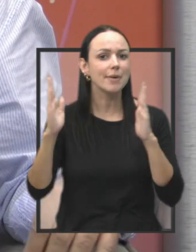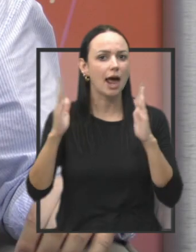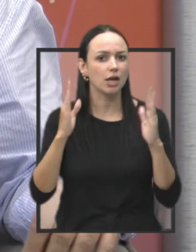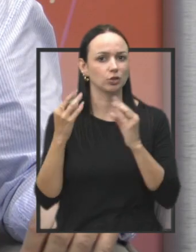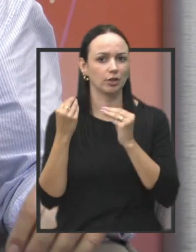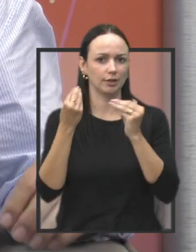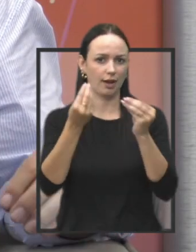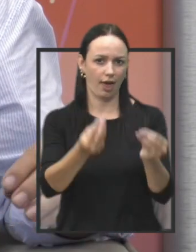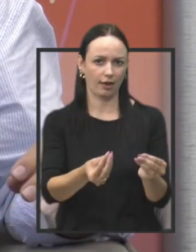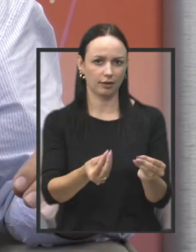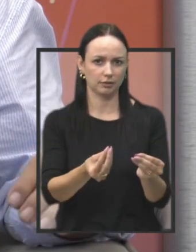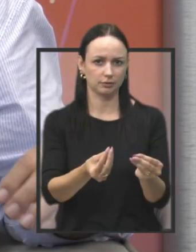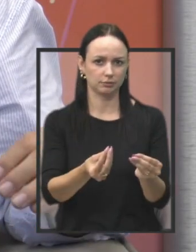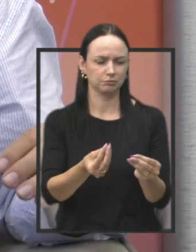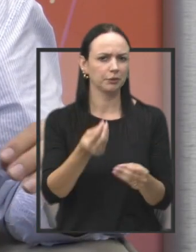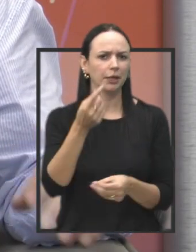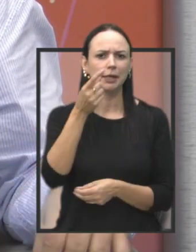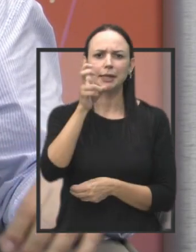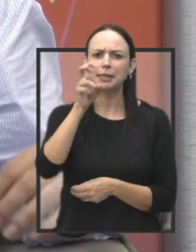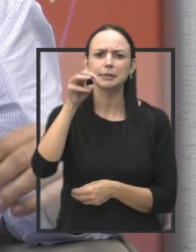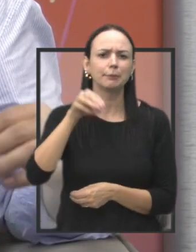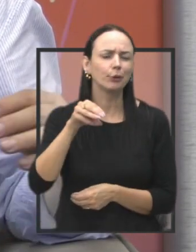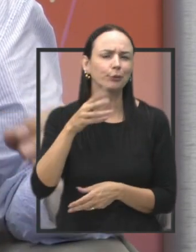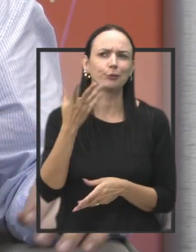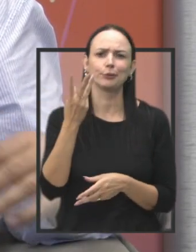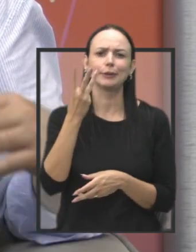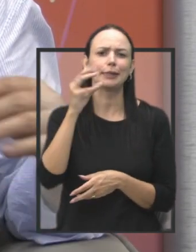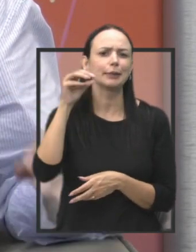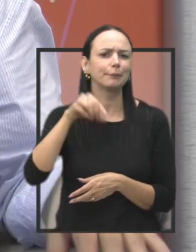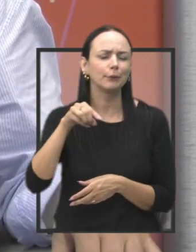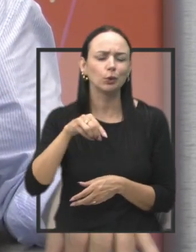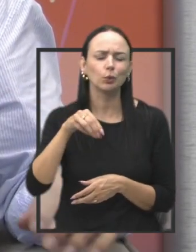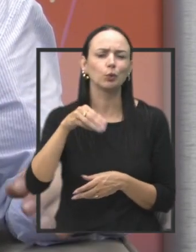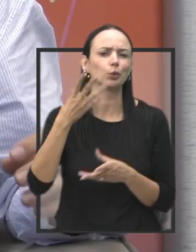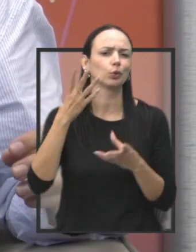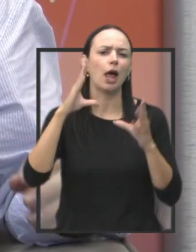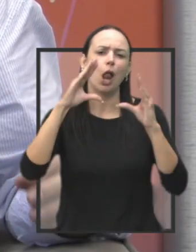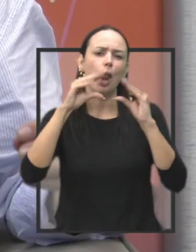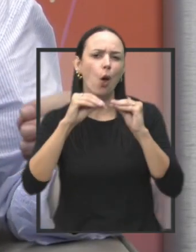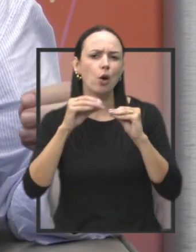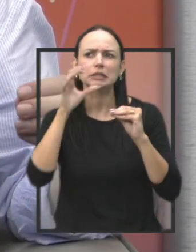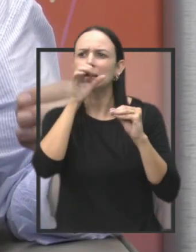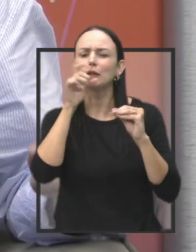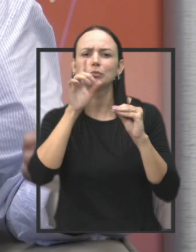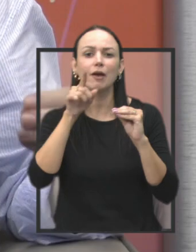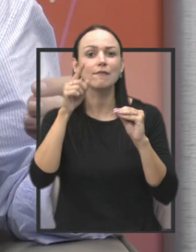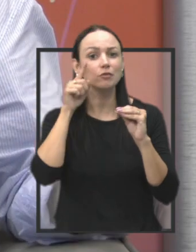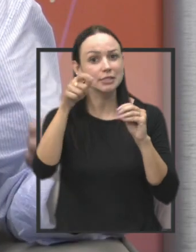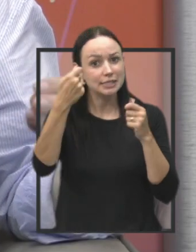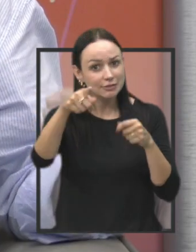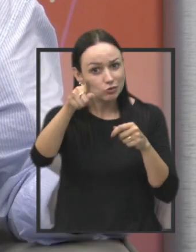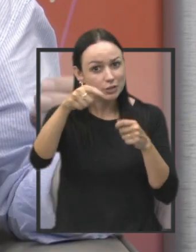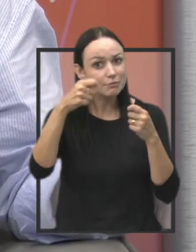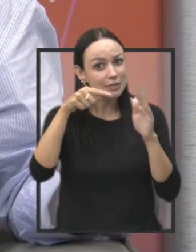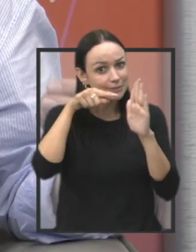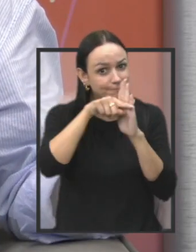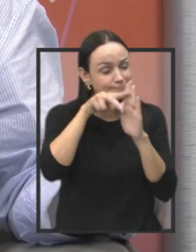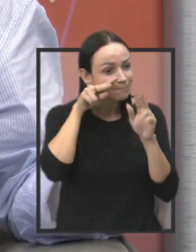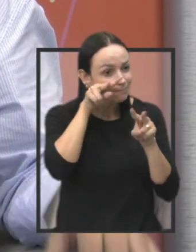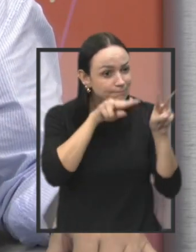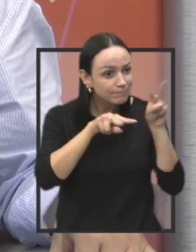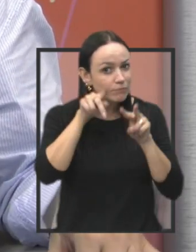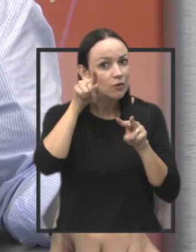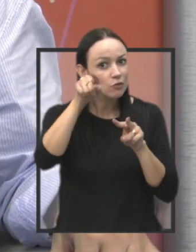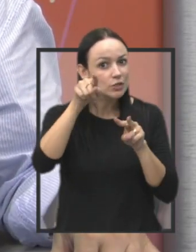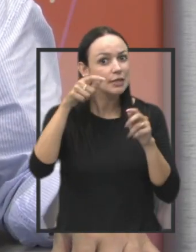nada, 15 minutos, meia hora, um dia à noite, um final de semana, verifica se você não está obrigado à